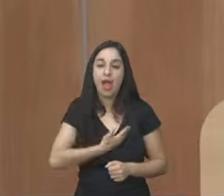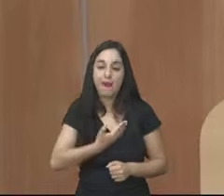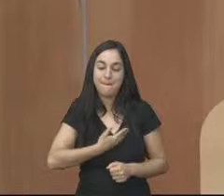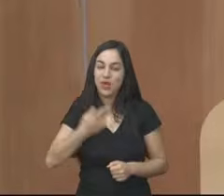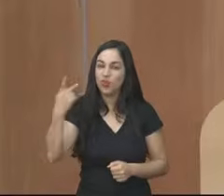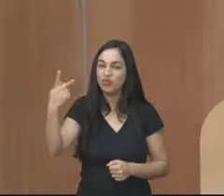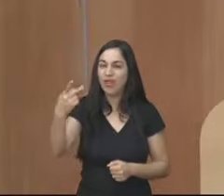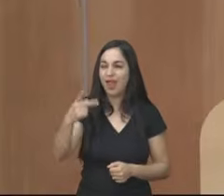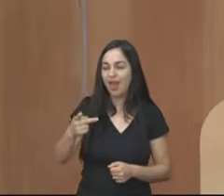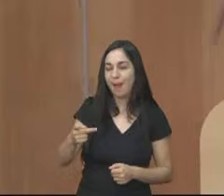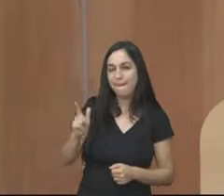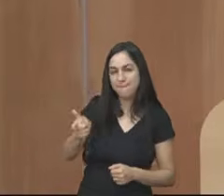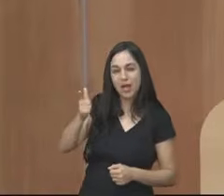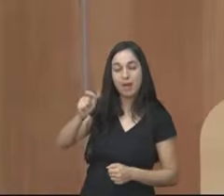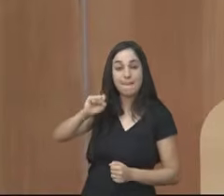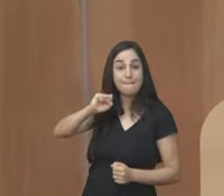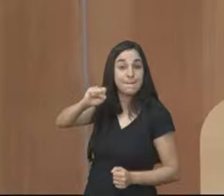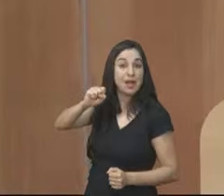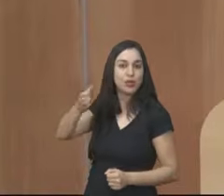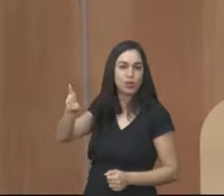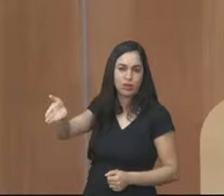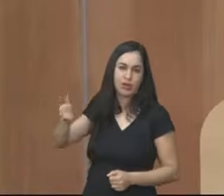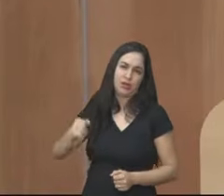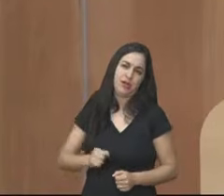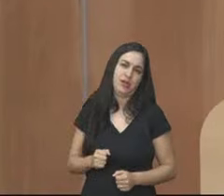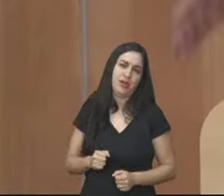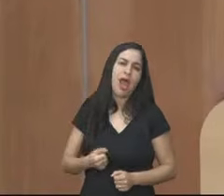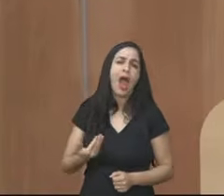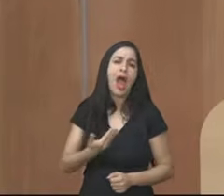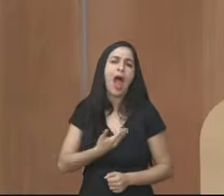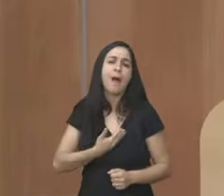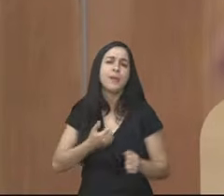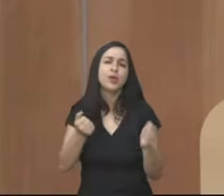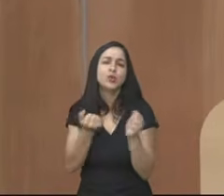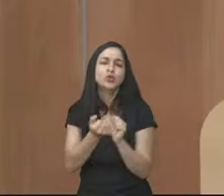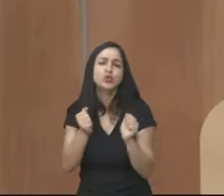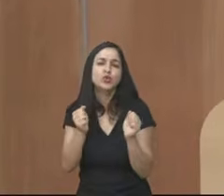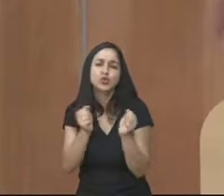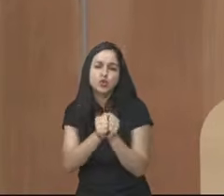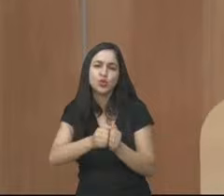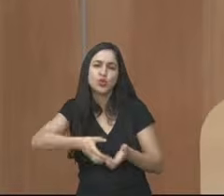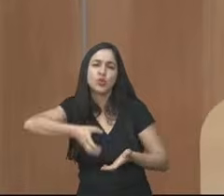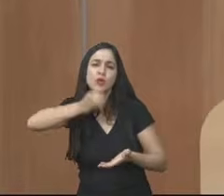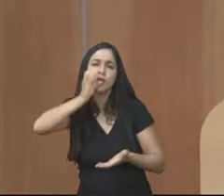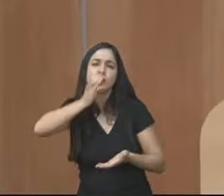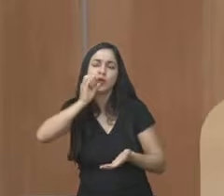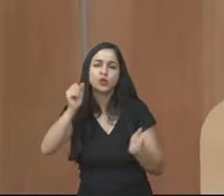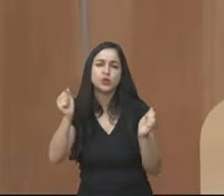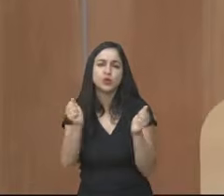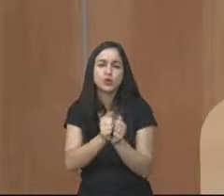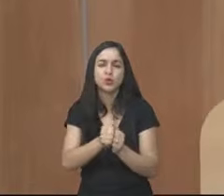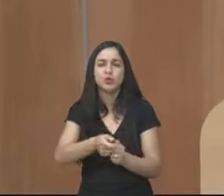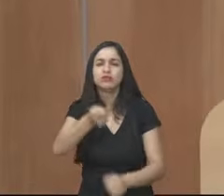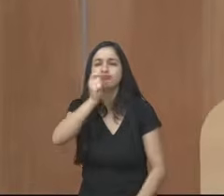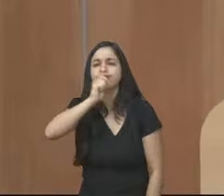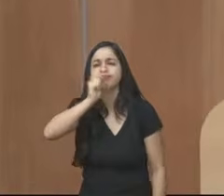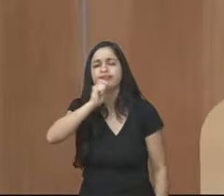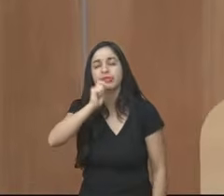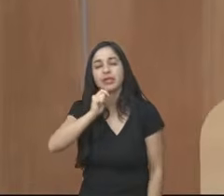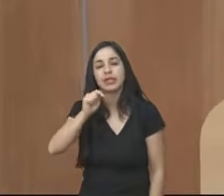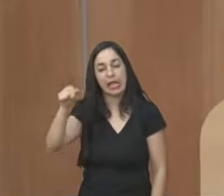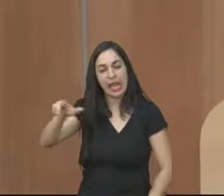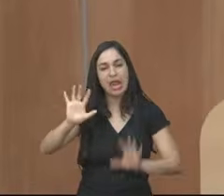ele, os próprios amigos que bebiam no mesmo copo, que usavam a mesma droga, mataram ele naquela